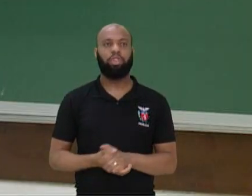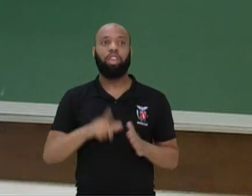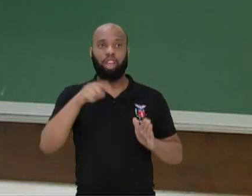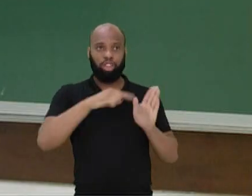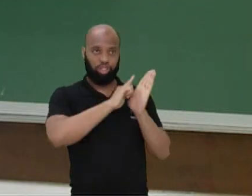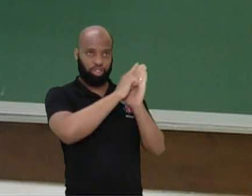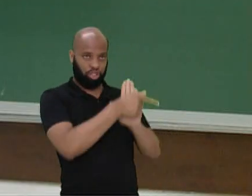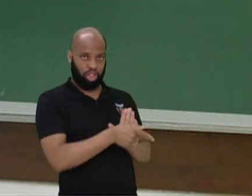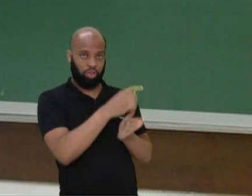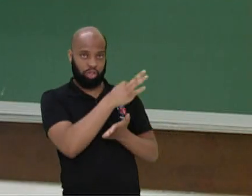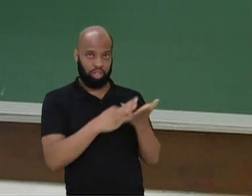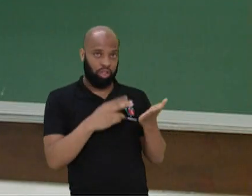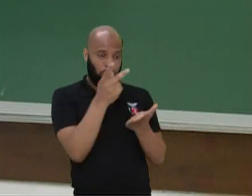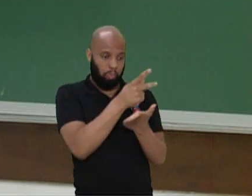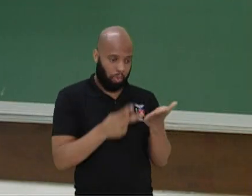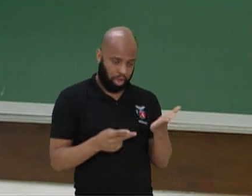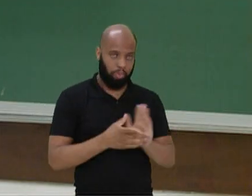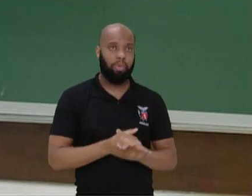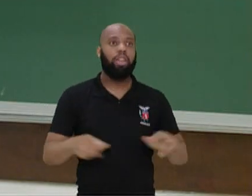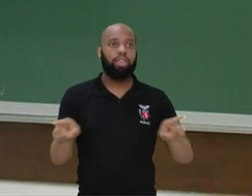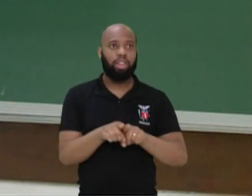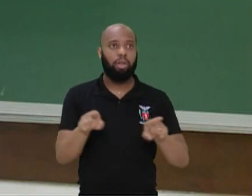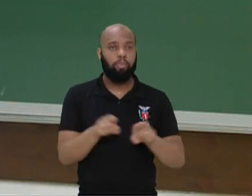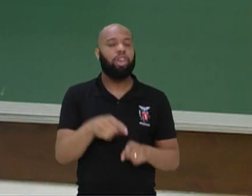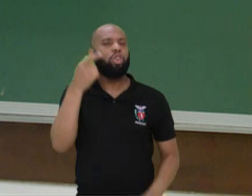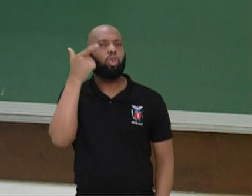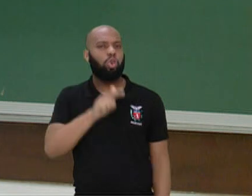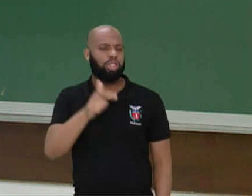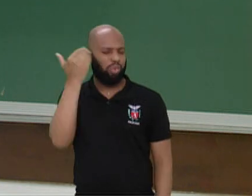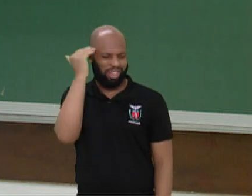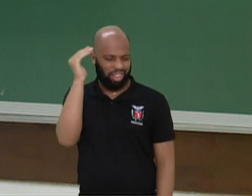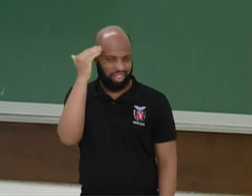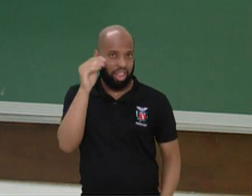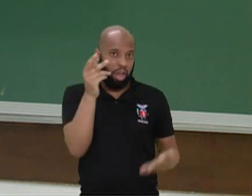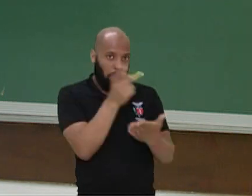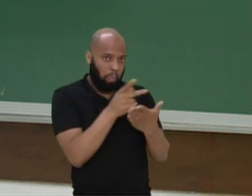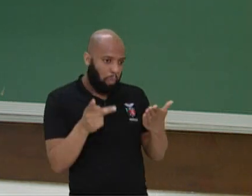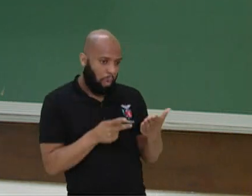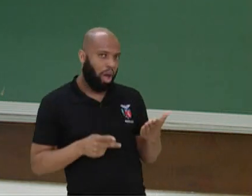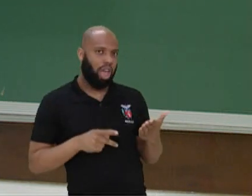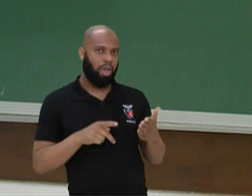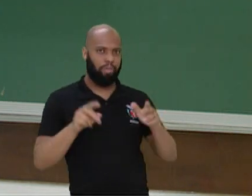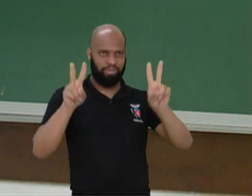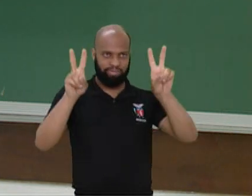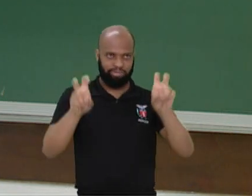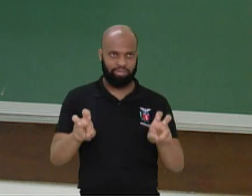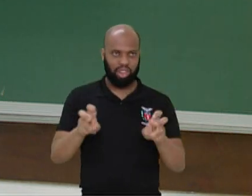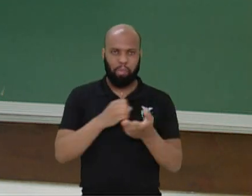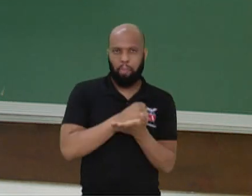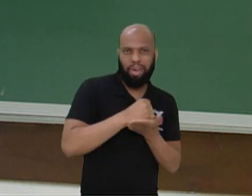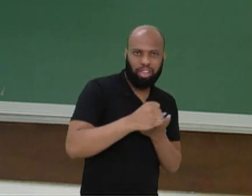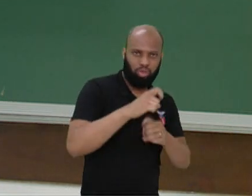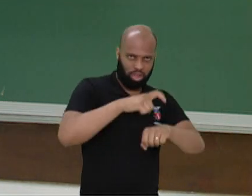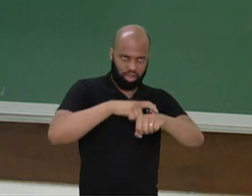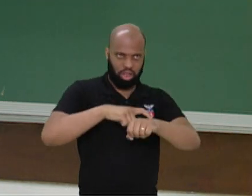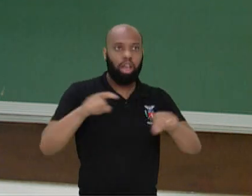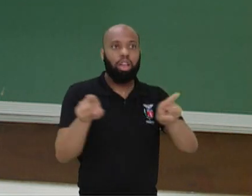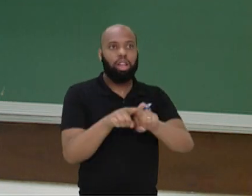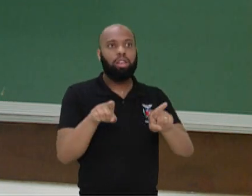Gênero textual, poema, interpretação do poema passatempo, empleo del